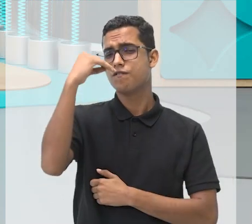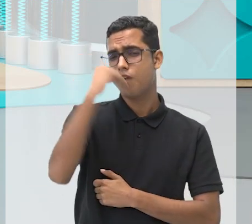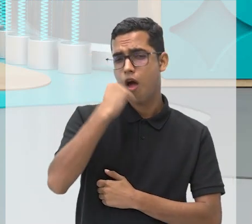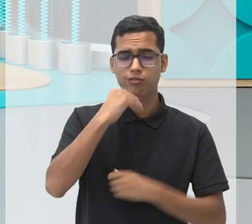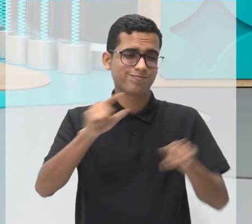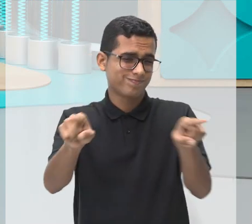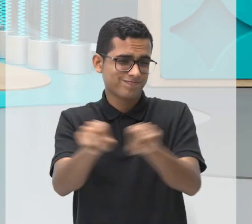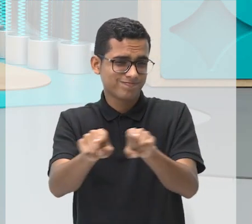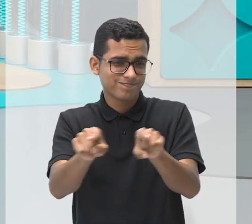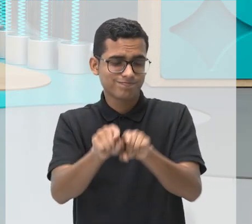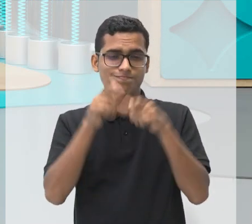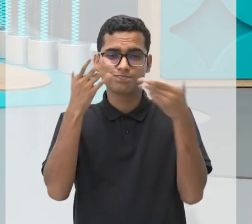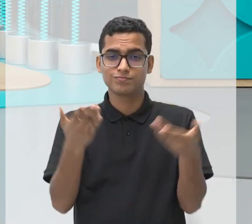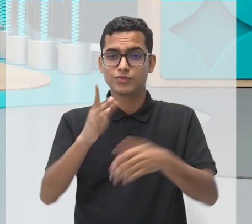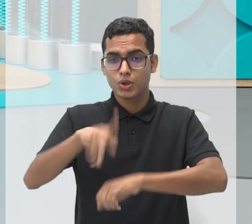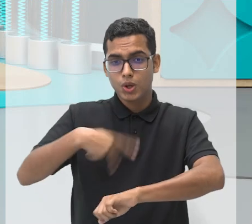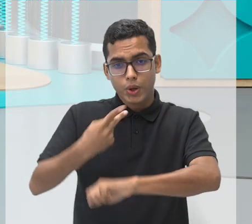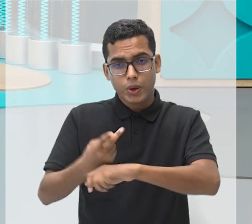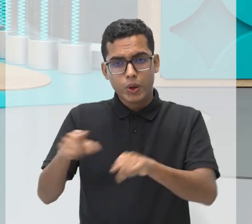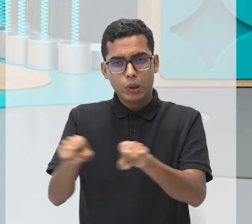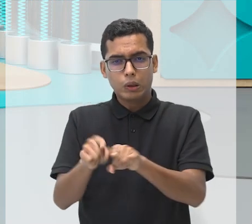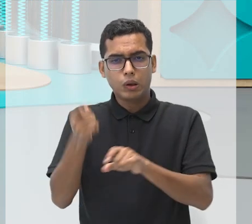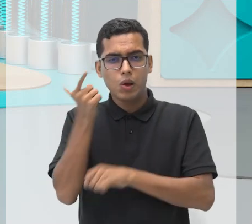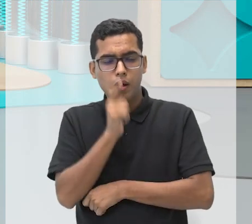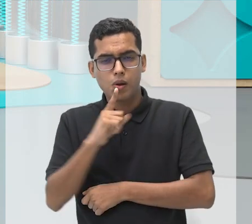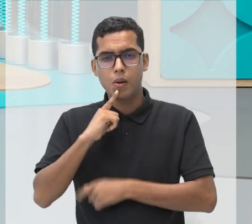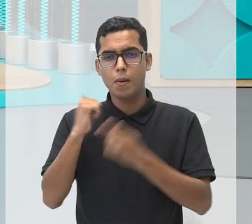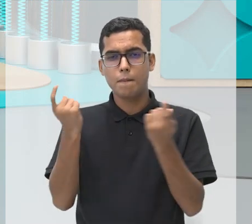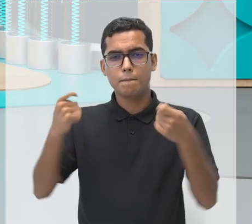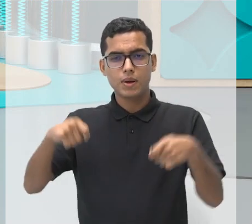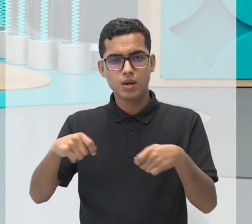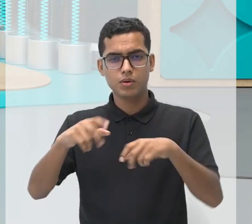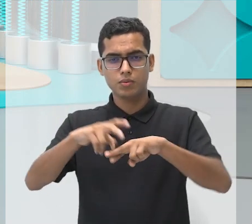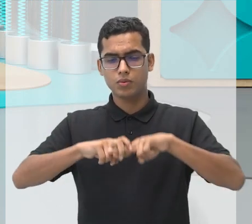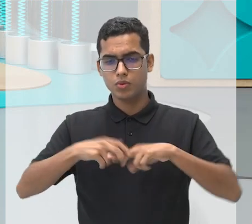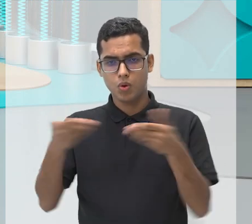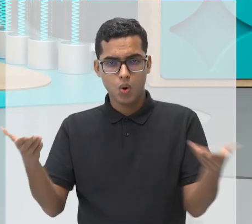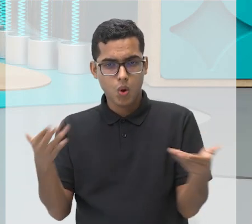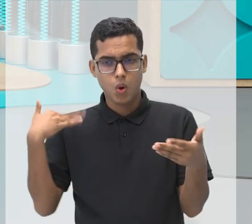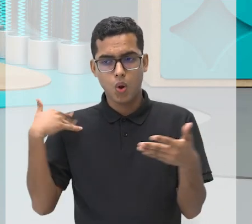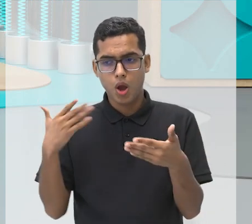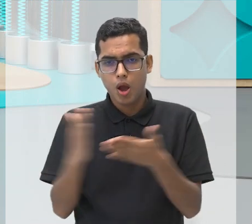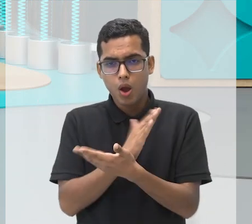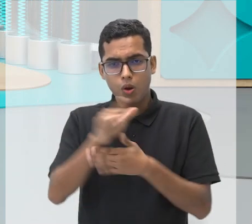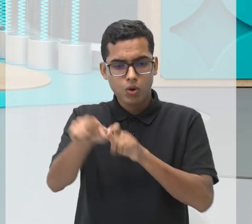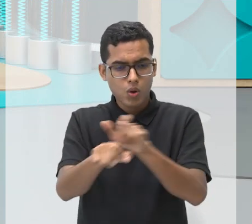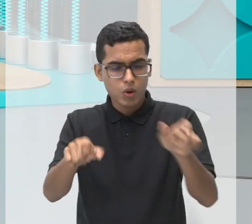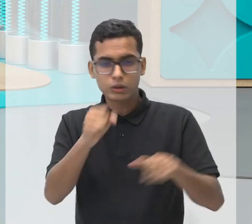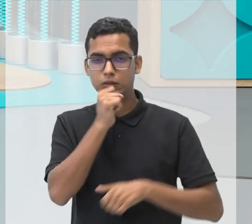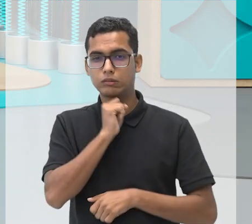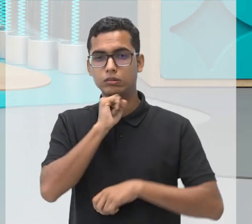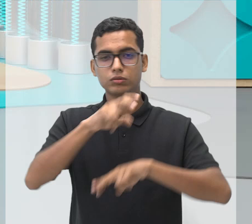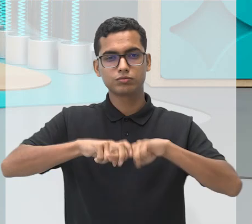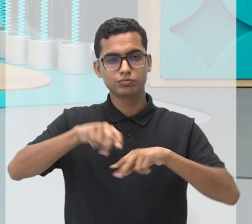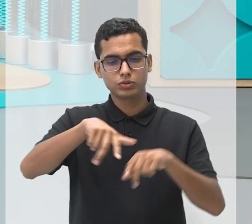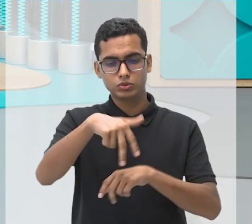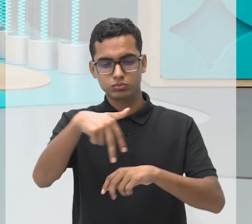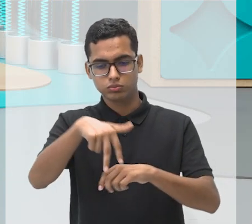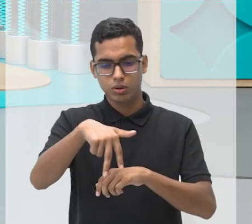fracos, e aí ele vai, às vezes, perdendo a capacidade. Por isso que os idosos, às vezes, caem bastante,